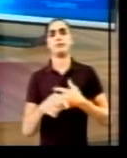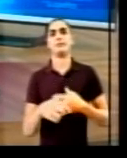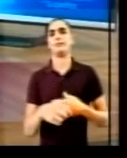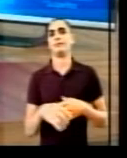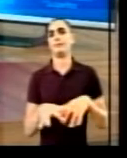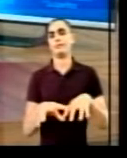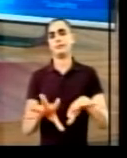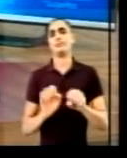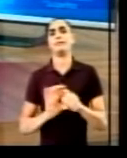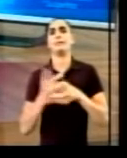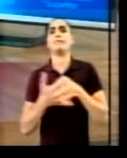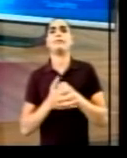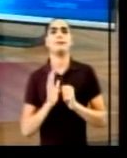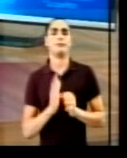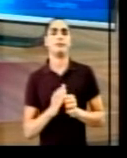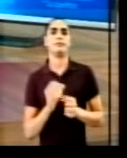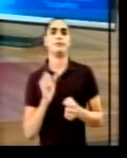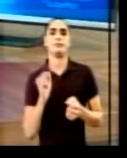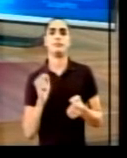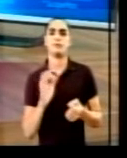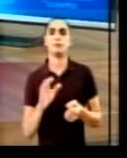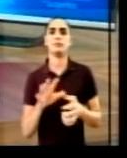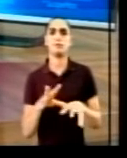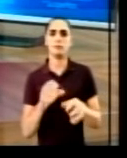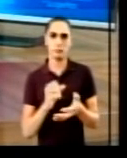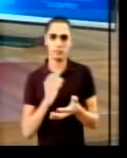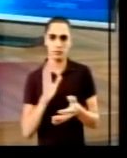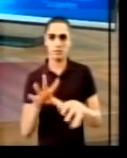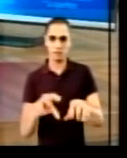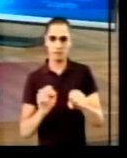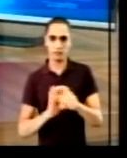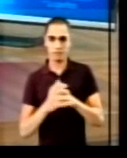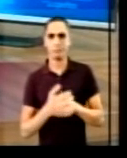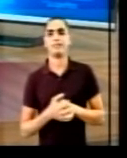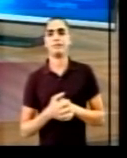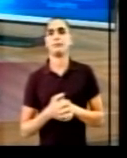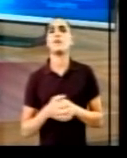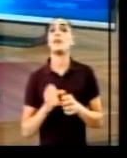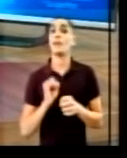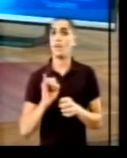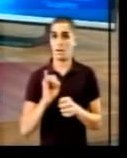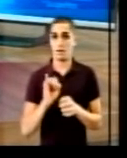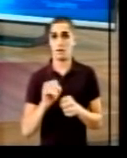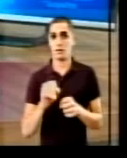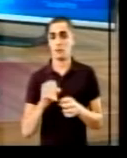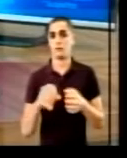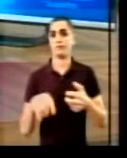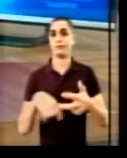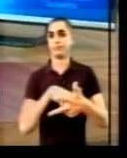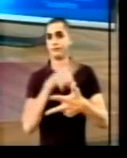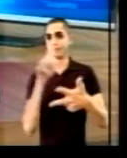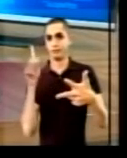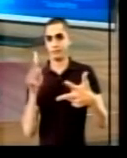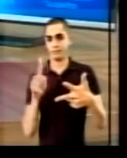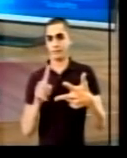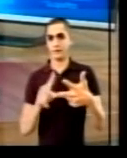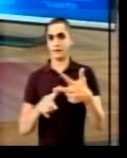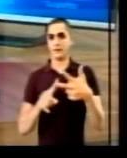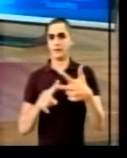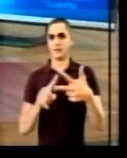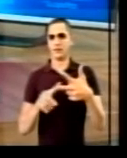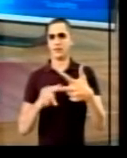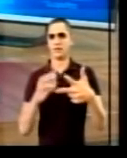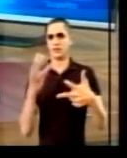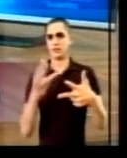cenário próximo ao cenário 3, mais próximo do 3 do que o 4,